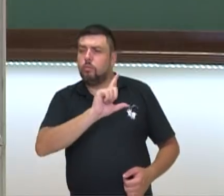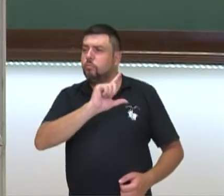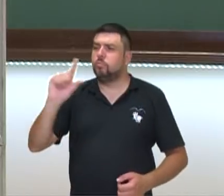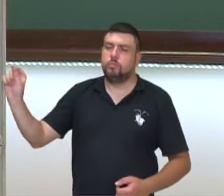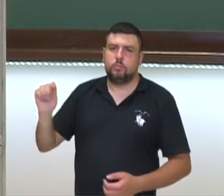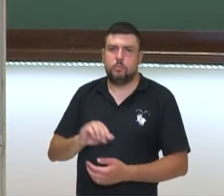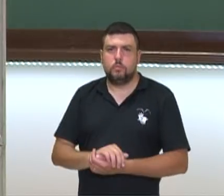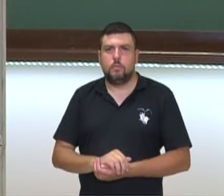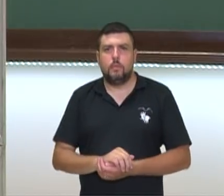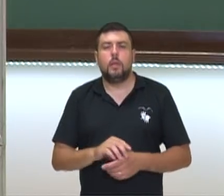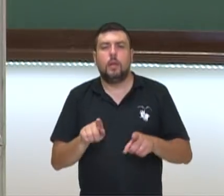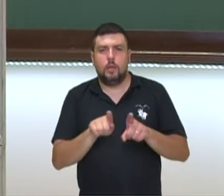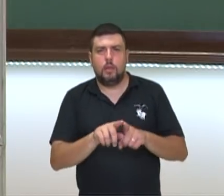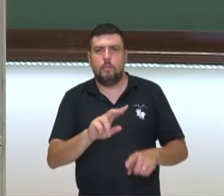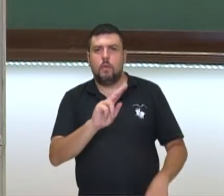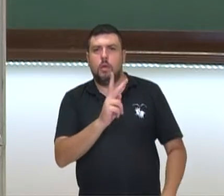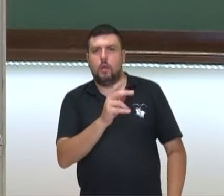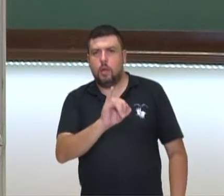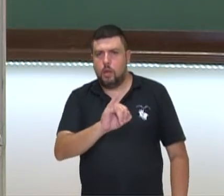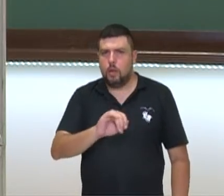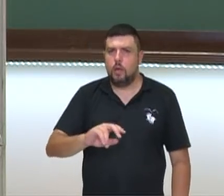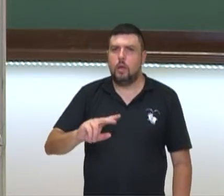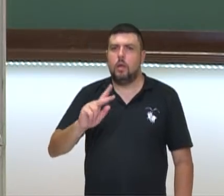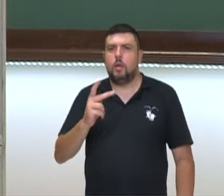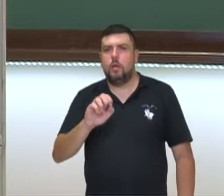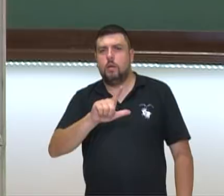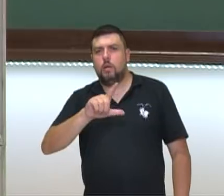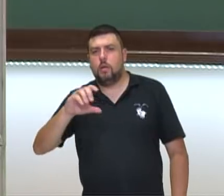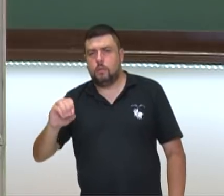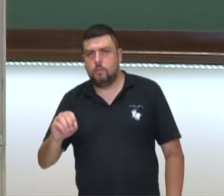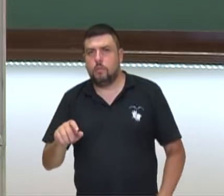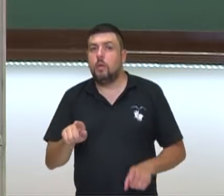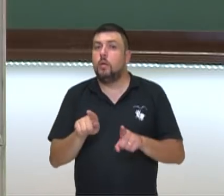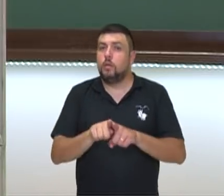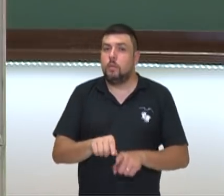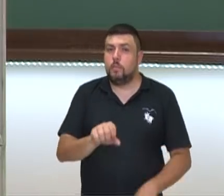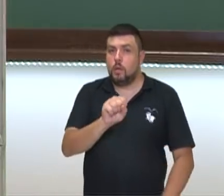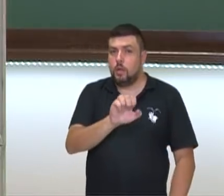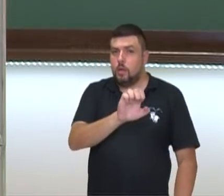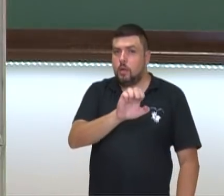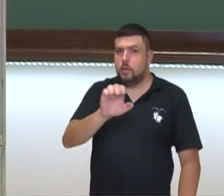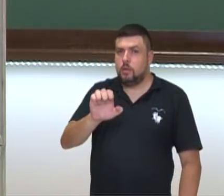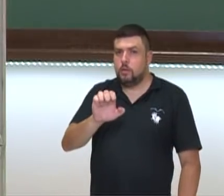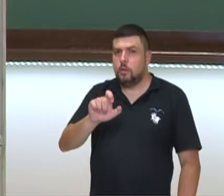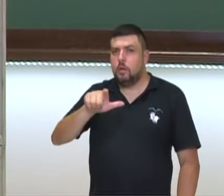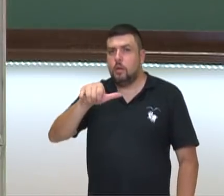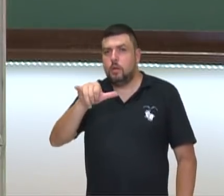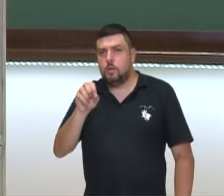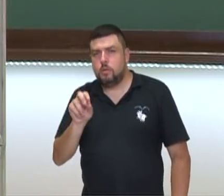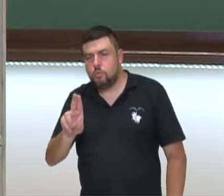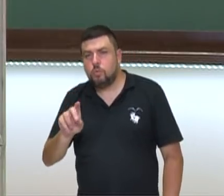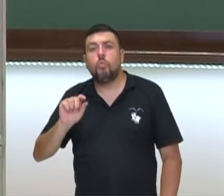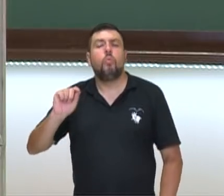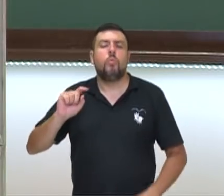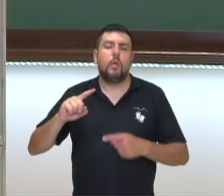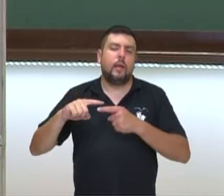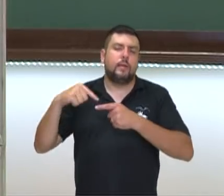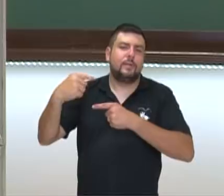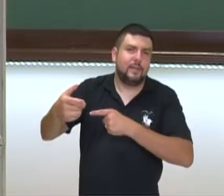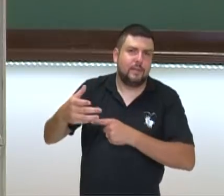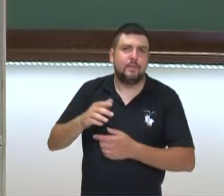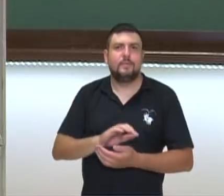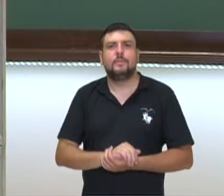vimos o hi, o hello. Apareceu também o see you, tá? O see you, que é até mais, tá certo?